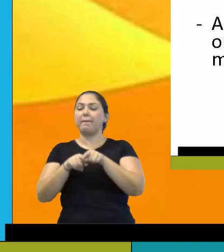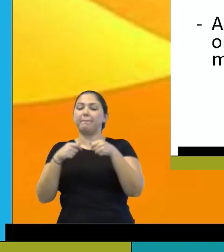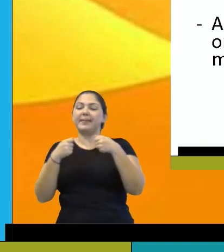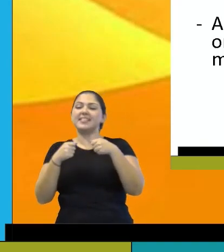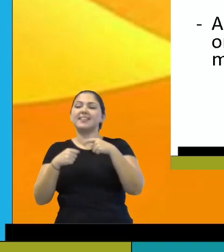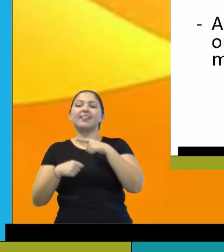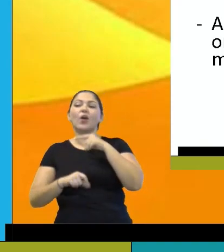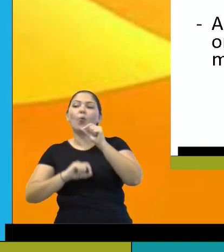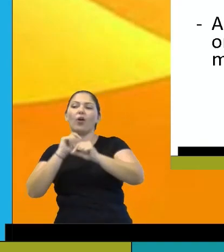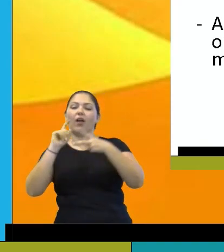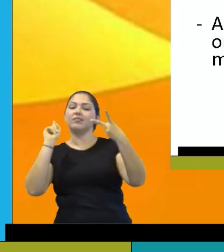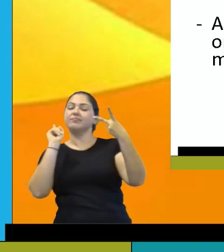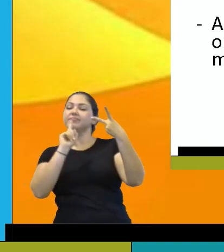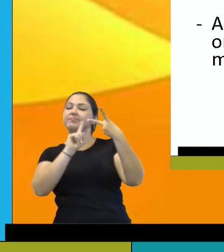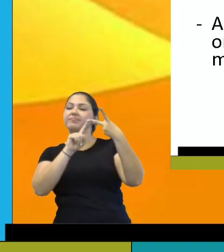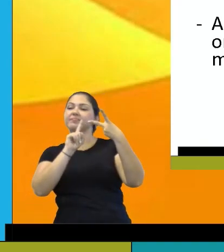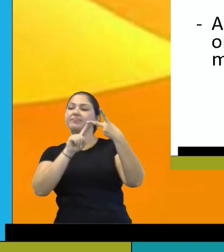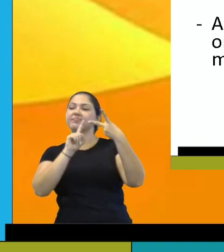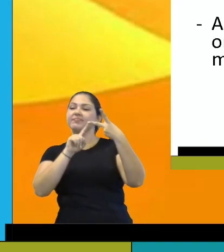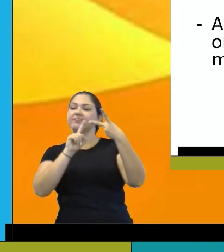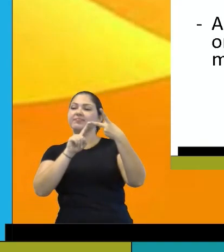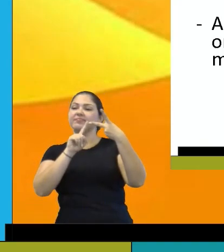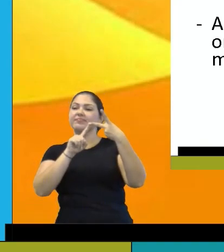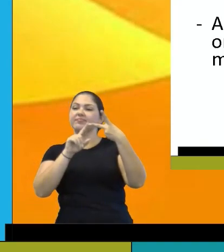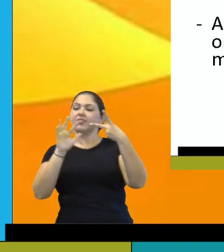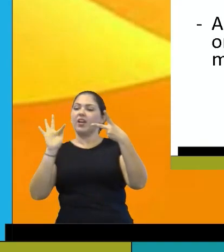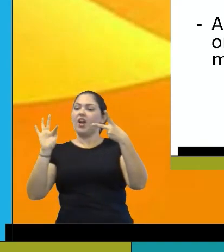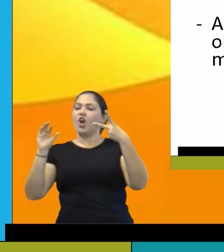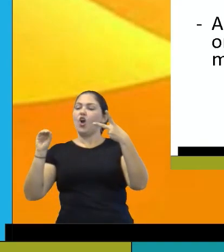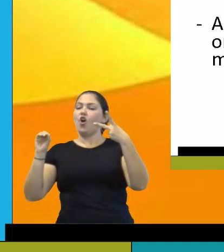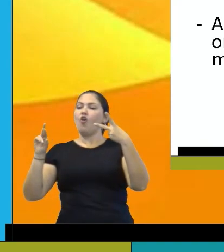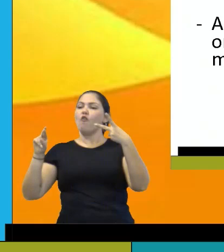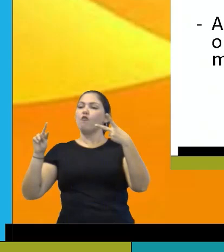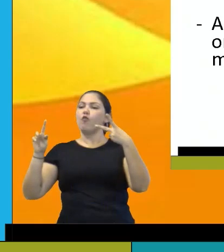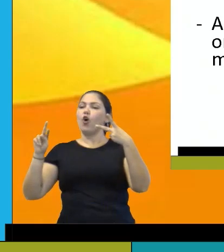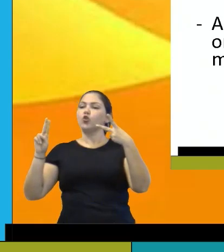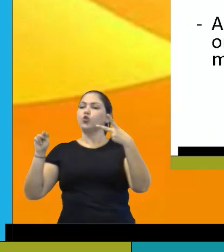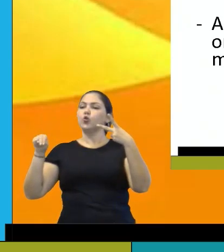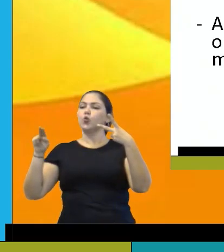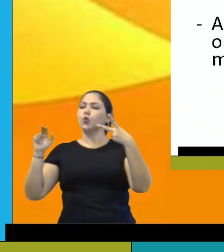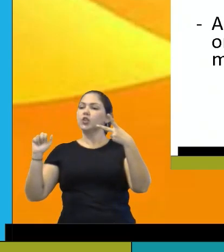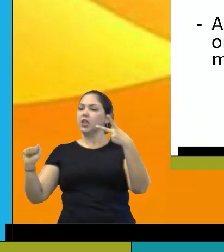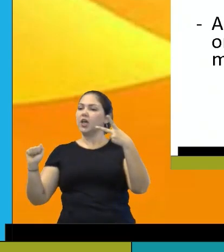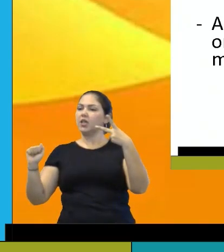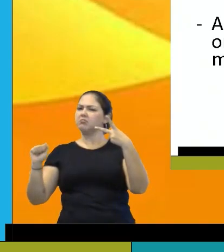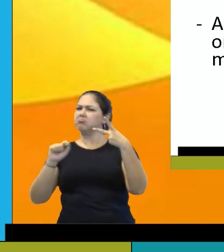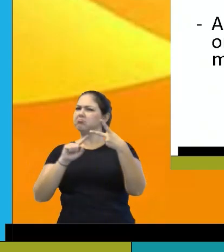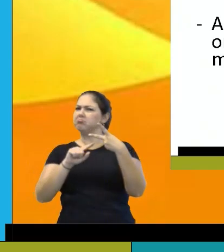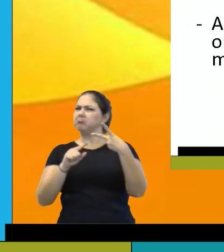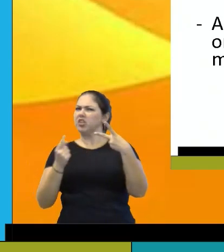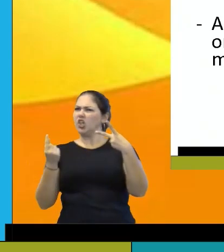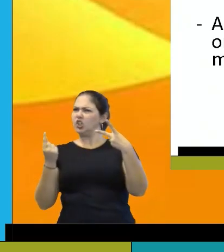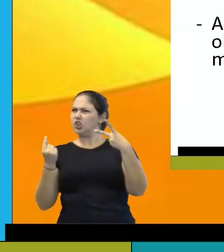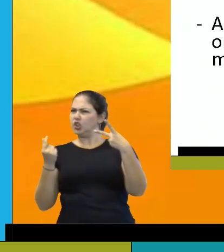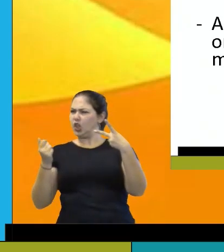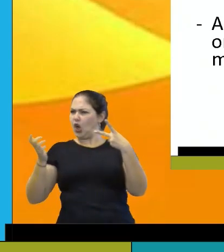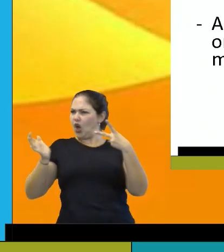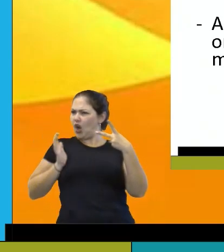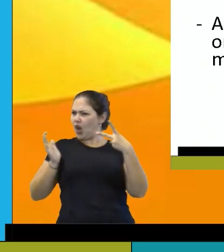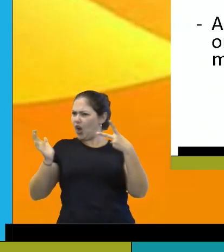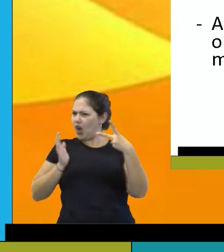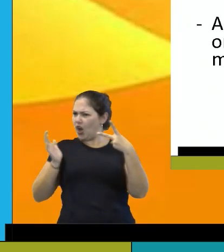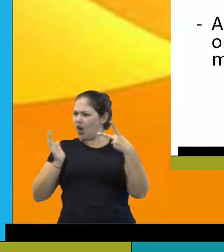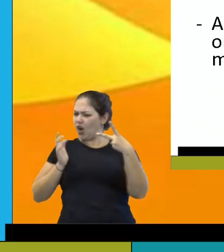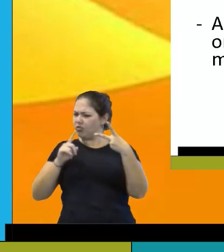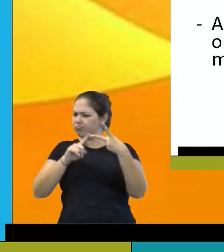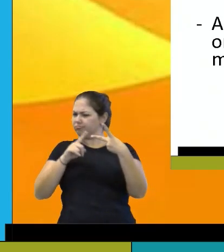fortuna. Fortuna, em sentido comum, significa acúmulo de bens, riqueza.